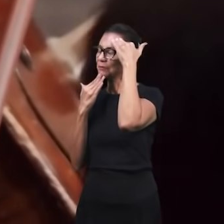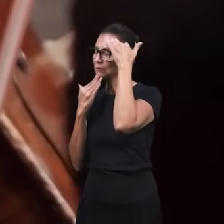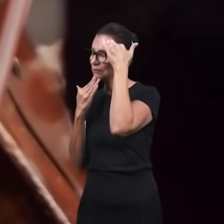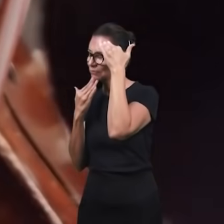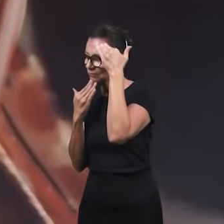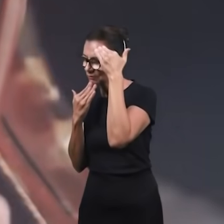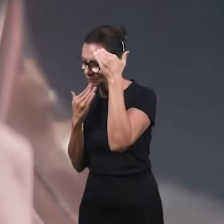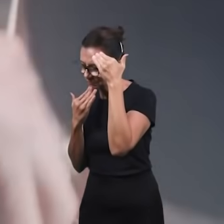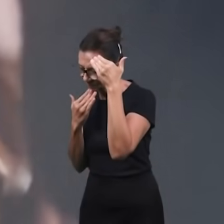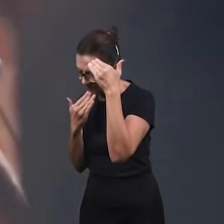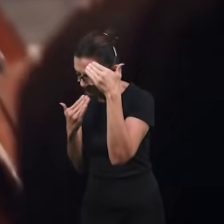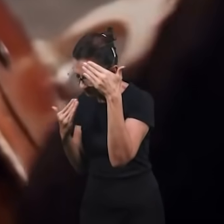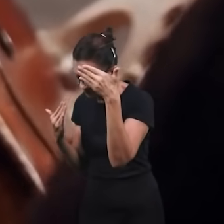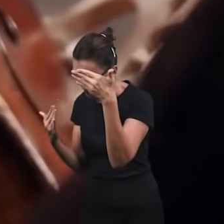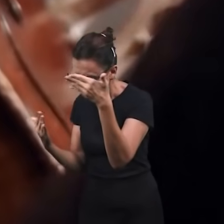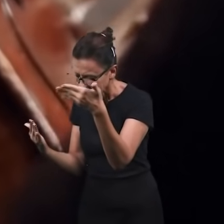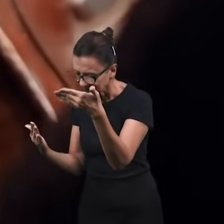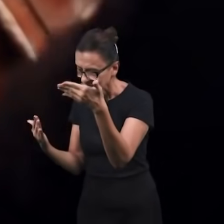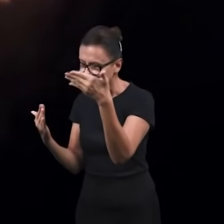toda a minha